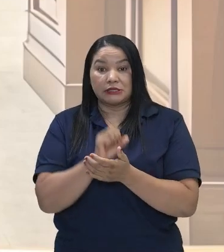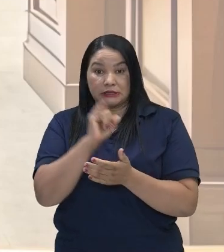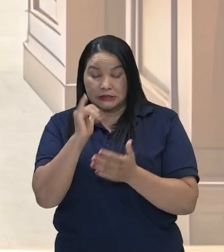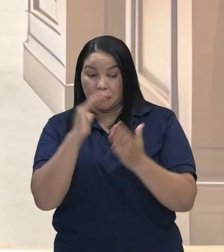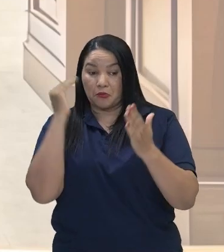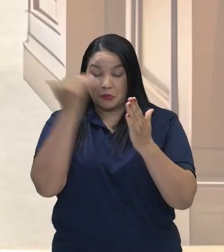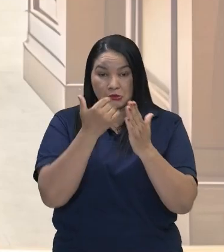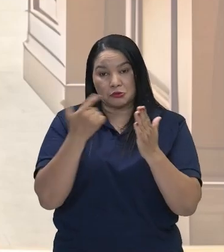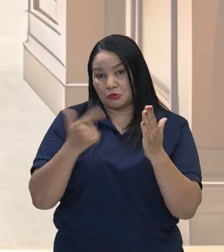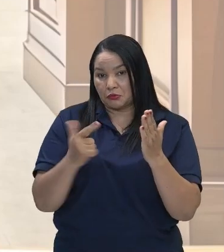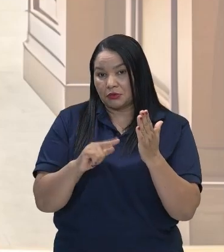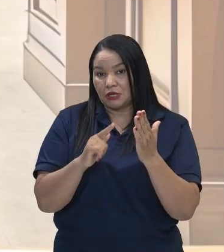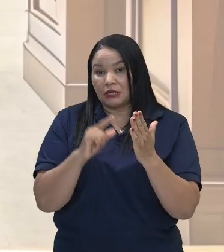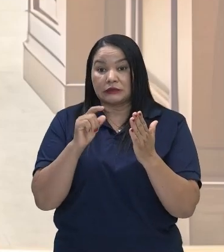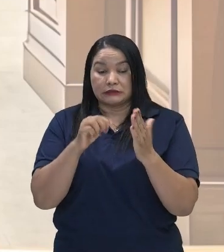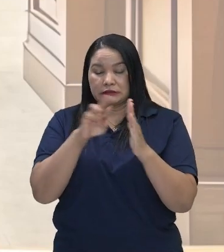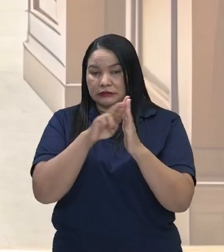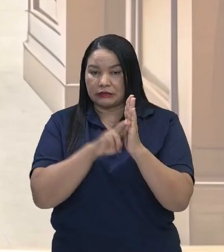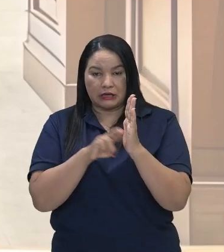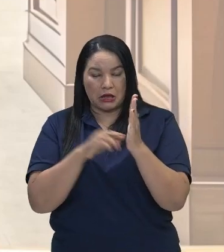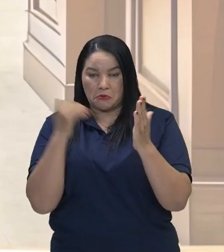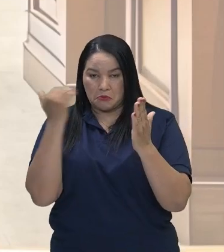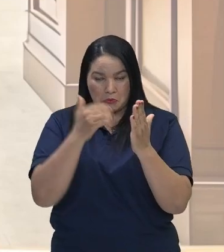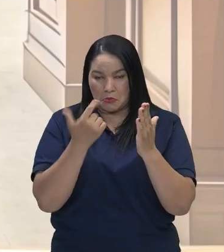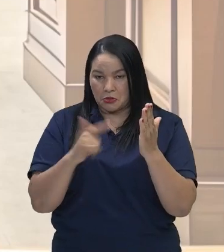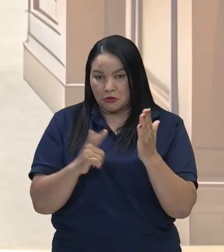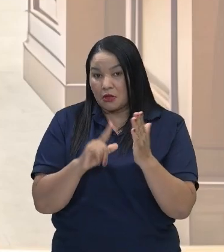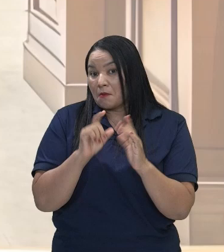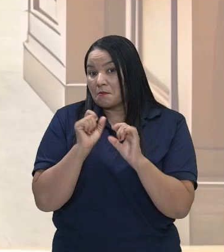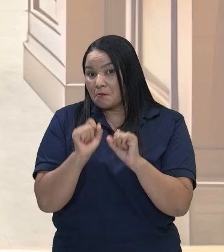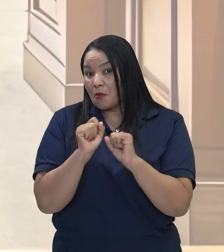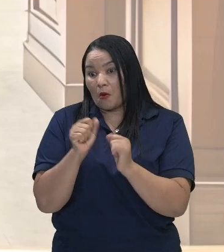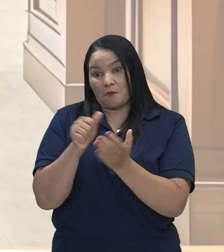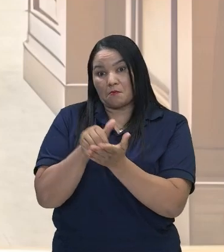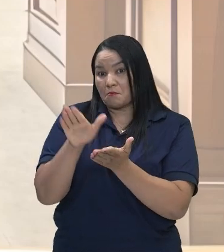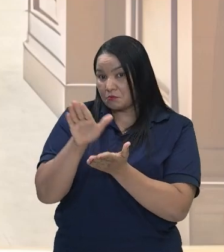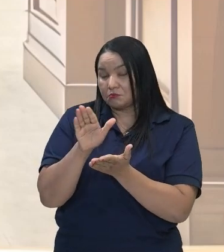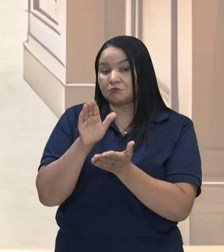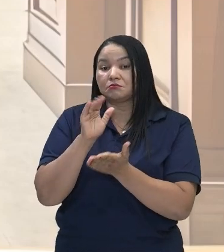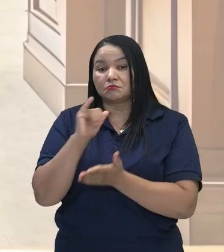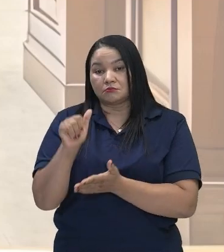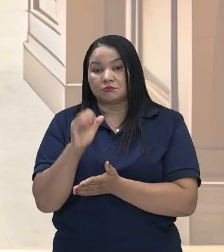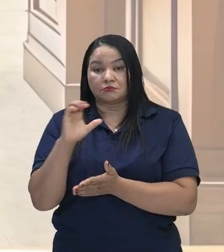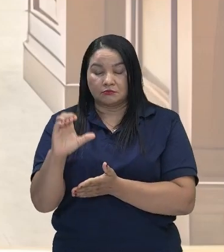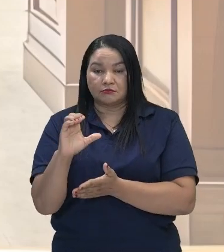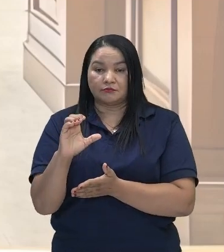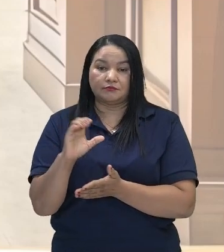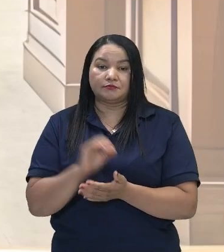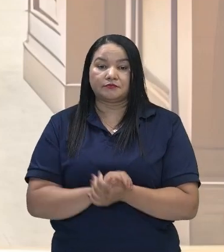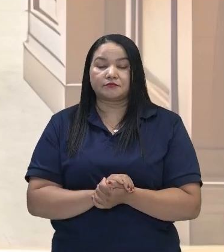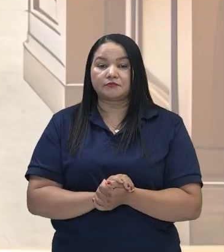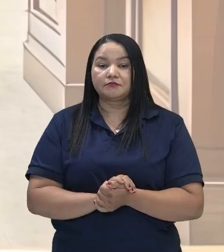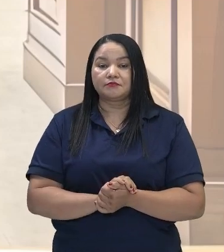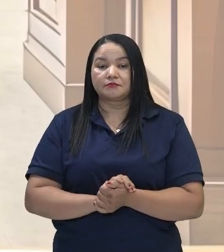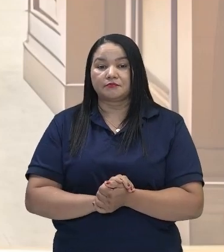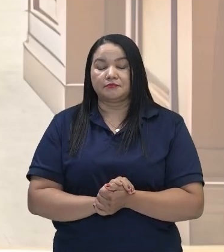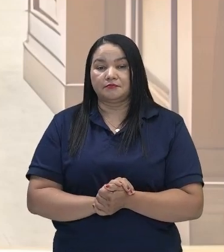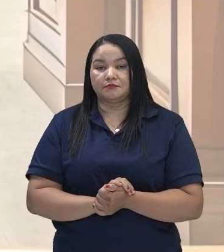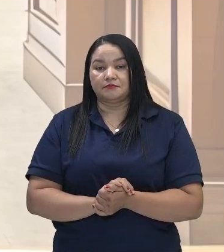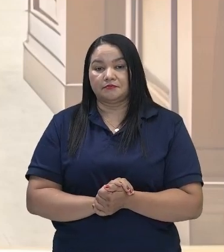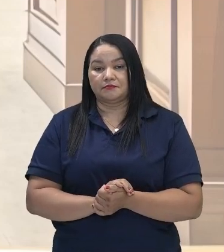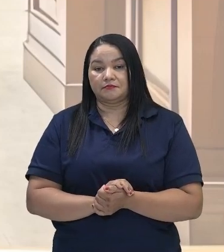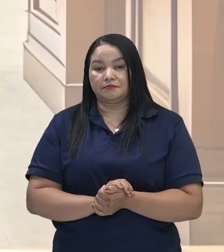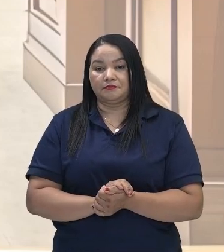regimento, o descumprimento dessas regras, pode gerar uma imediata demissão com justa causa.